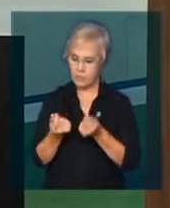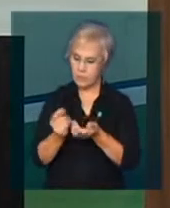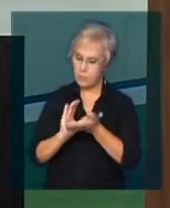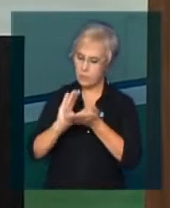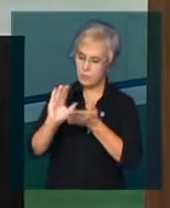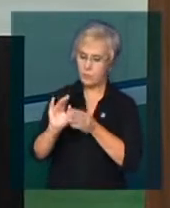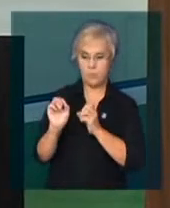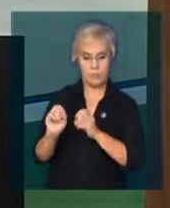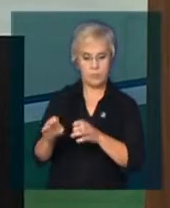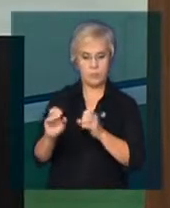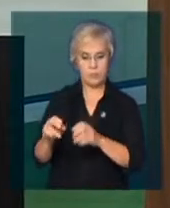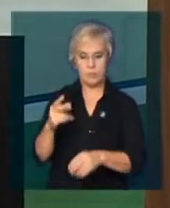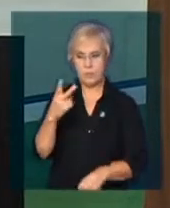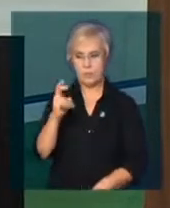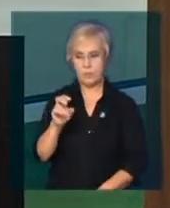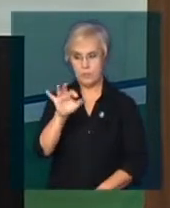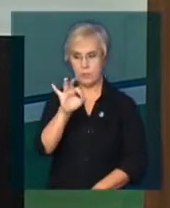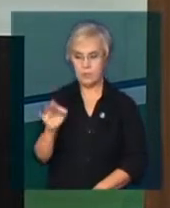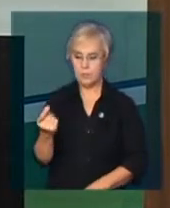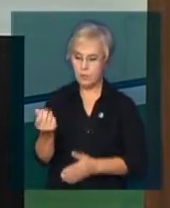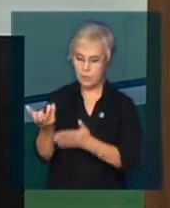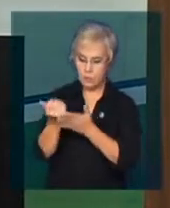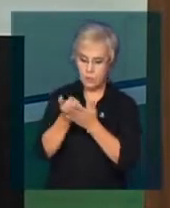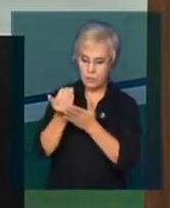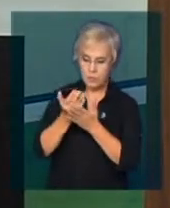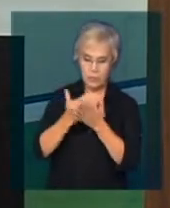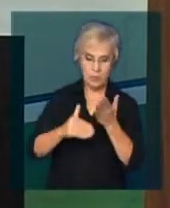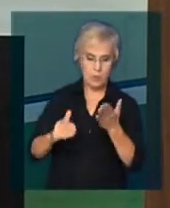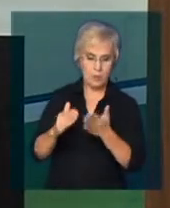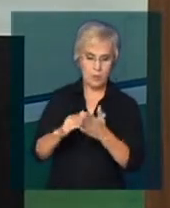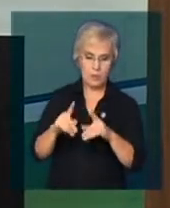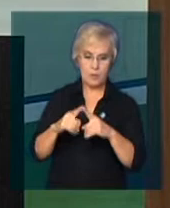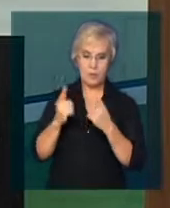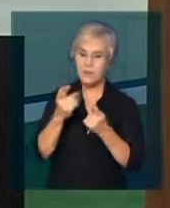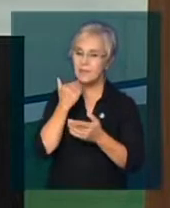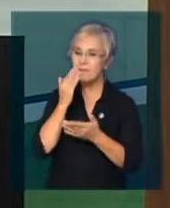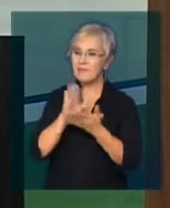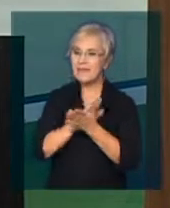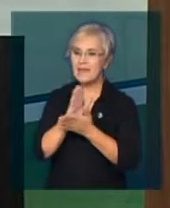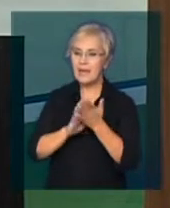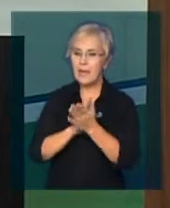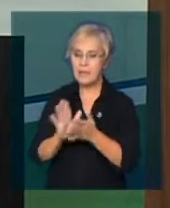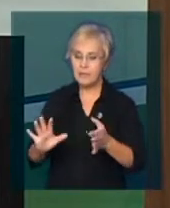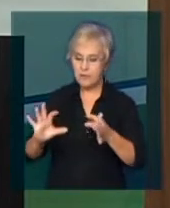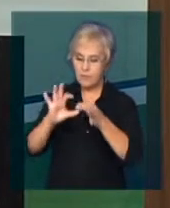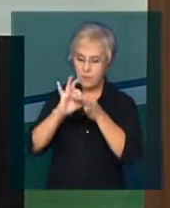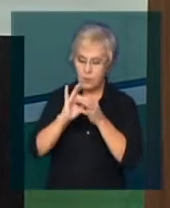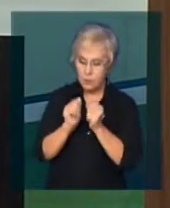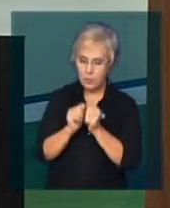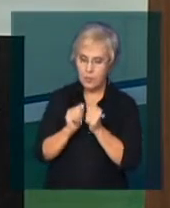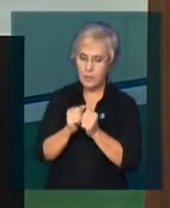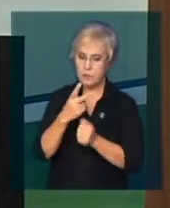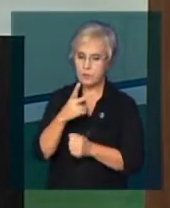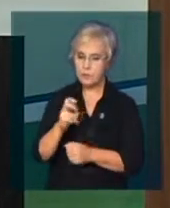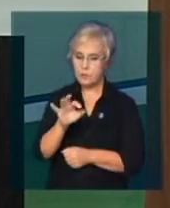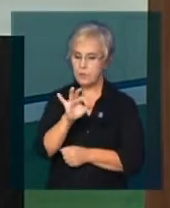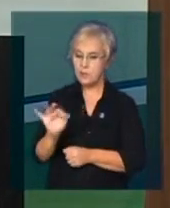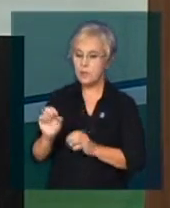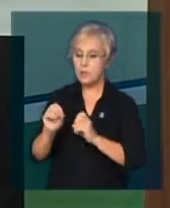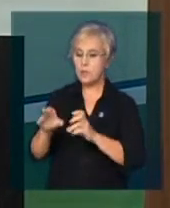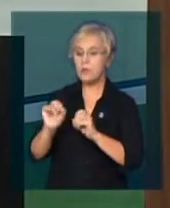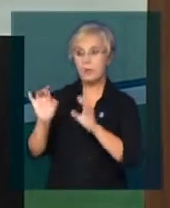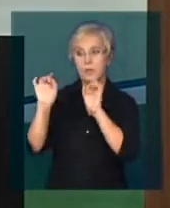educação de 25% das receitas. Porém, não há nenhuma vinculação dentro desses 25% para a educação